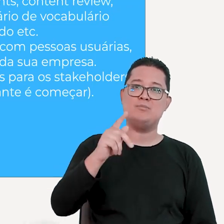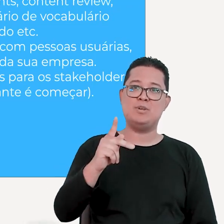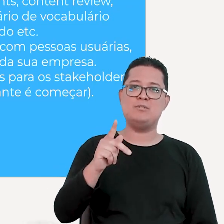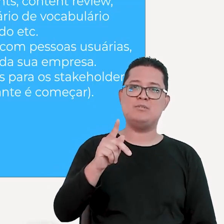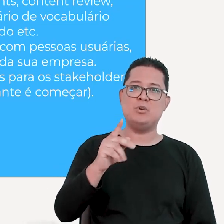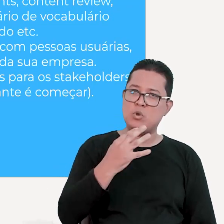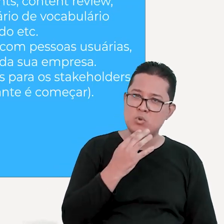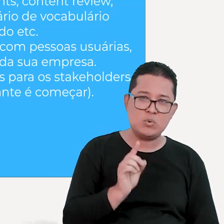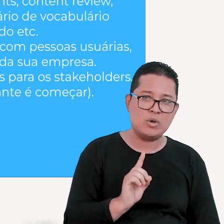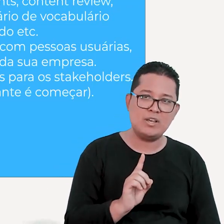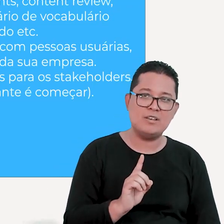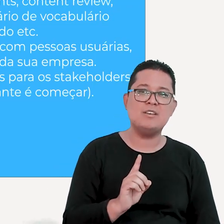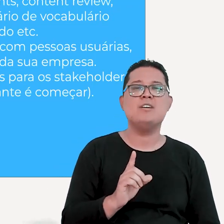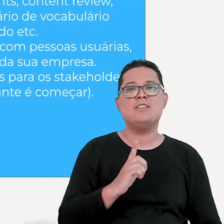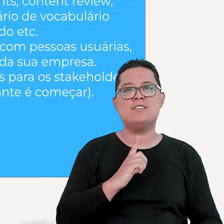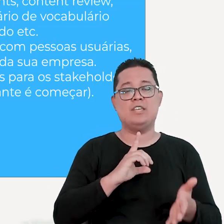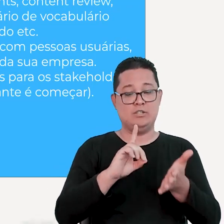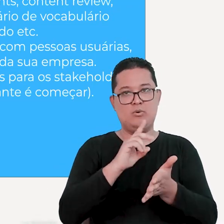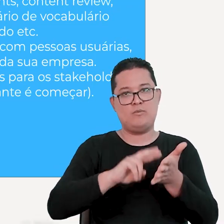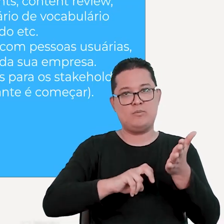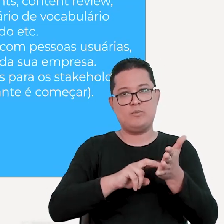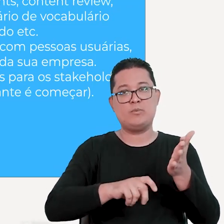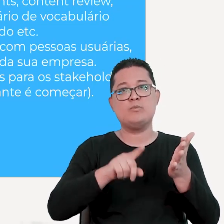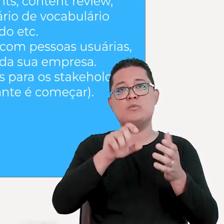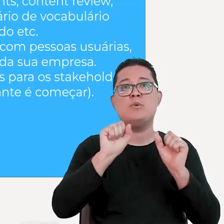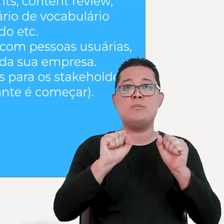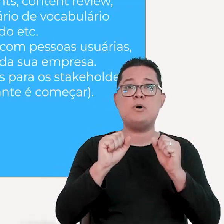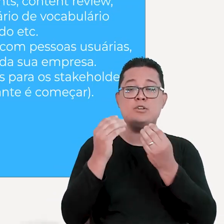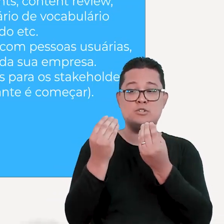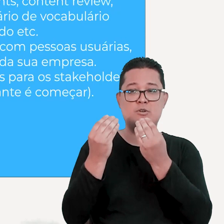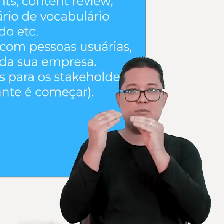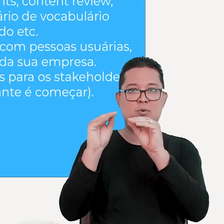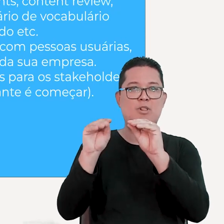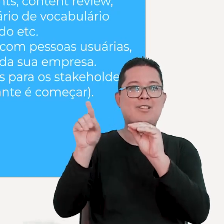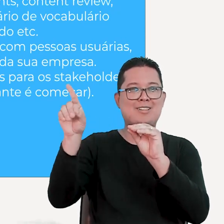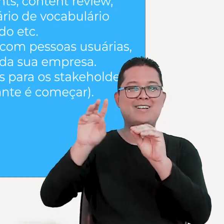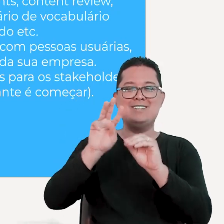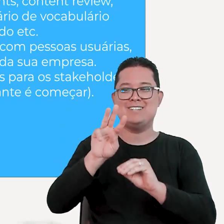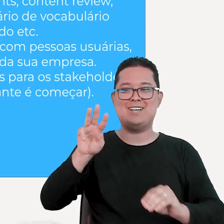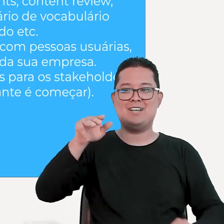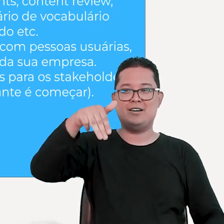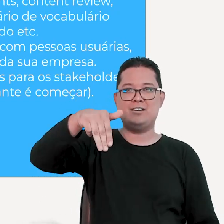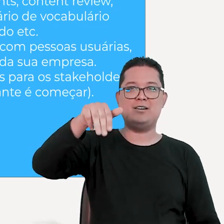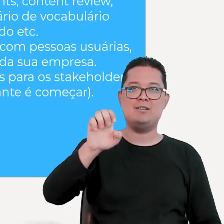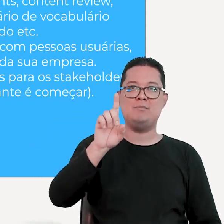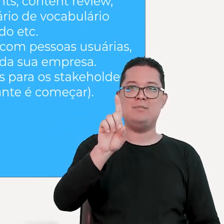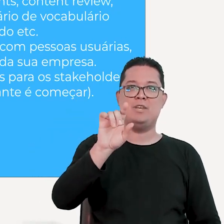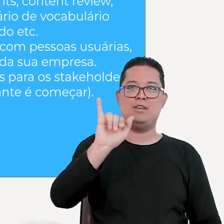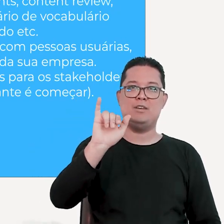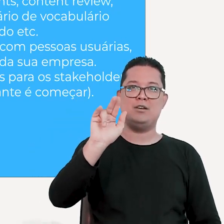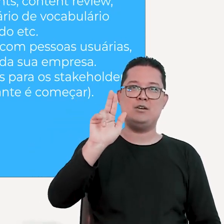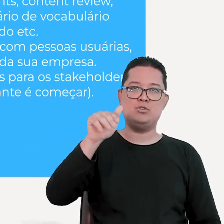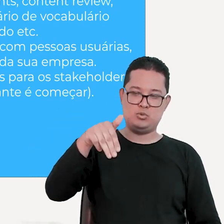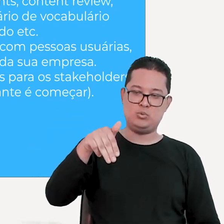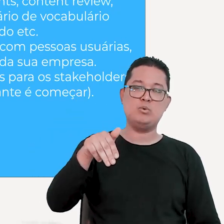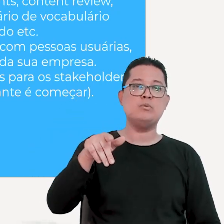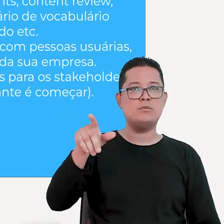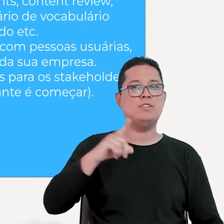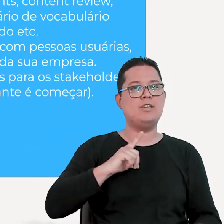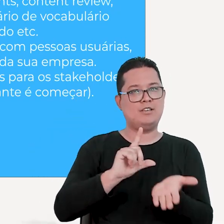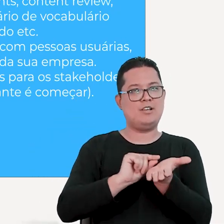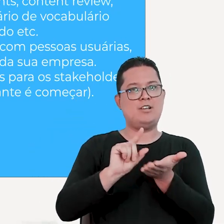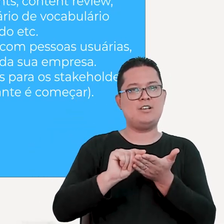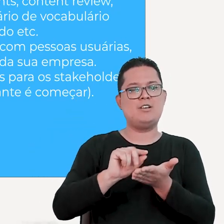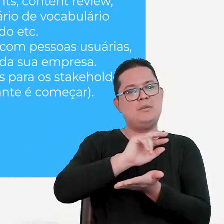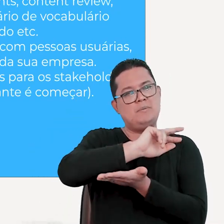Medium falando sobre eles e explicando. Se não for possível de testar com as pessoas usuárias finais, com seu público, com